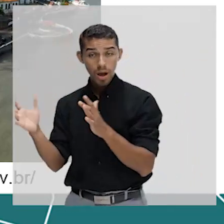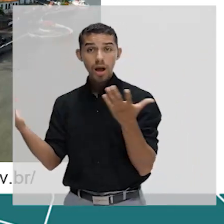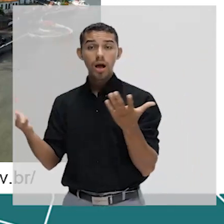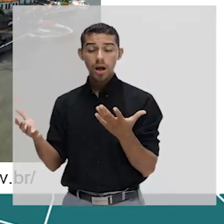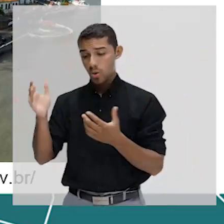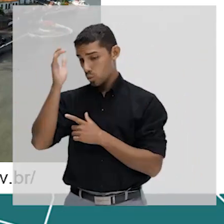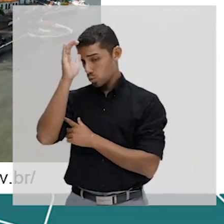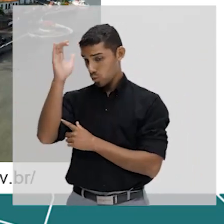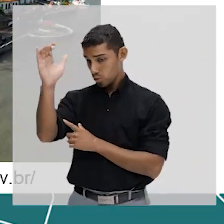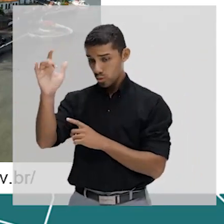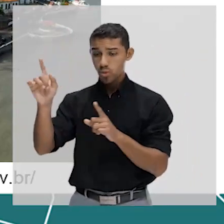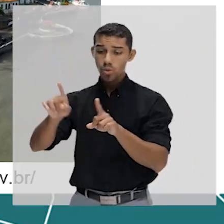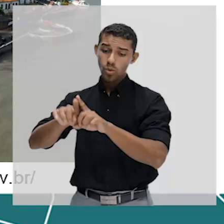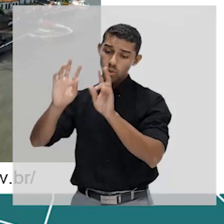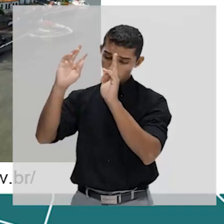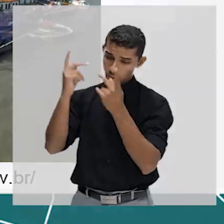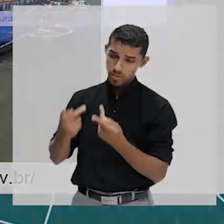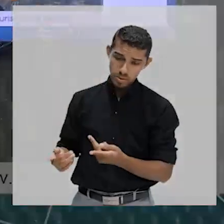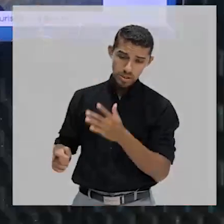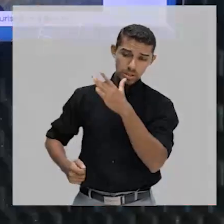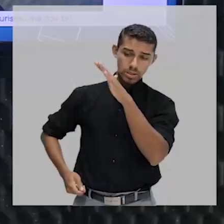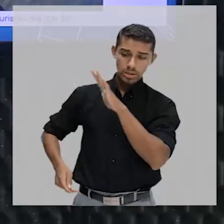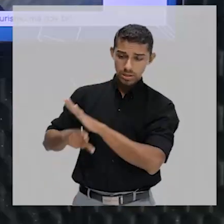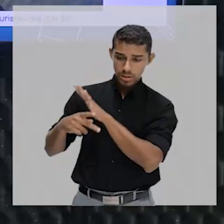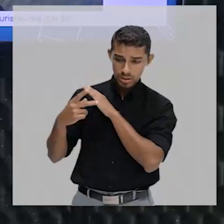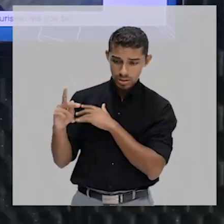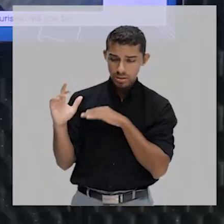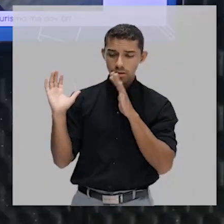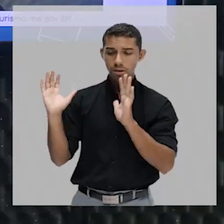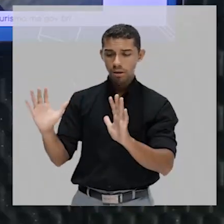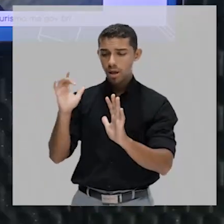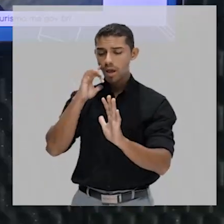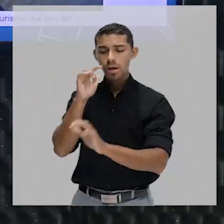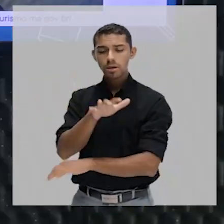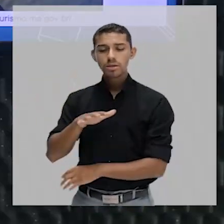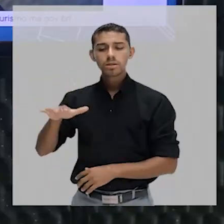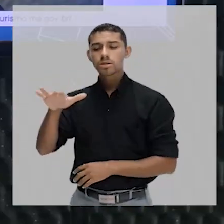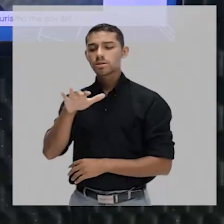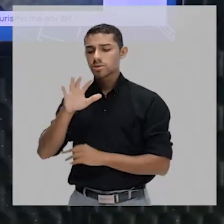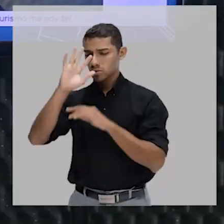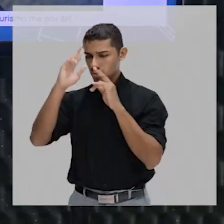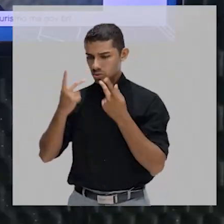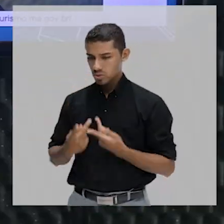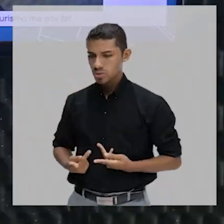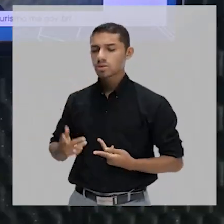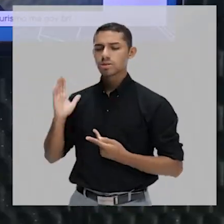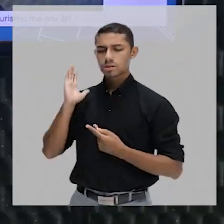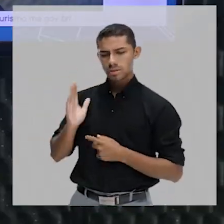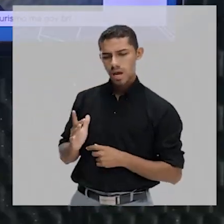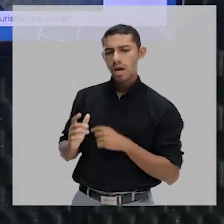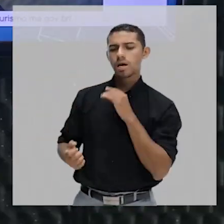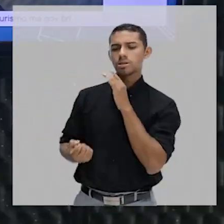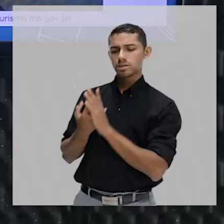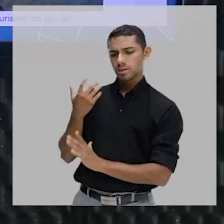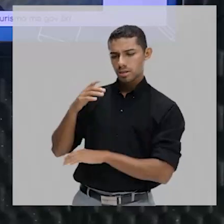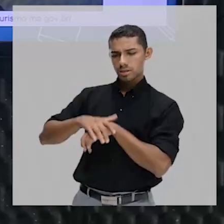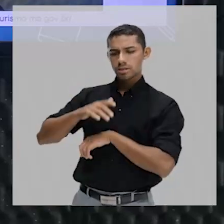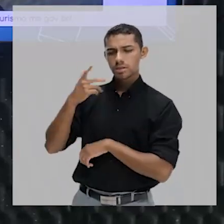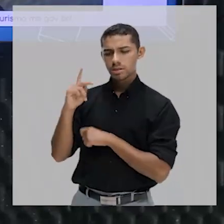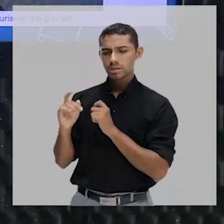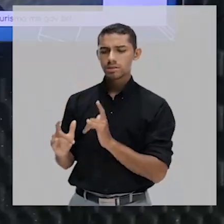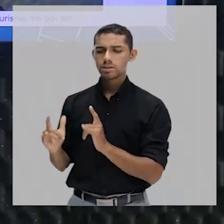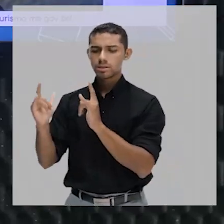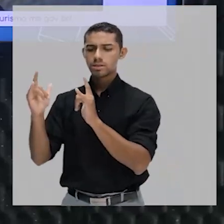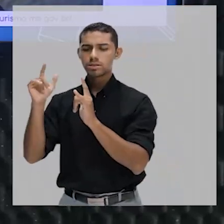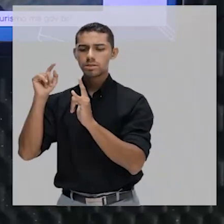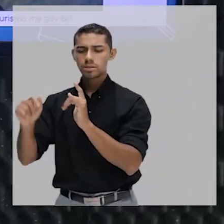paisagem cultural ou humanizada. O próprio nome já diz. São ambientes onde o ser humano já interferiu na sua característica, ou seja,